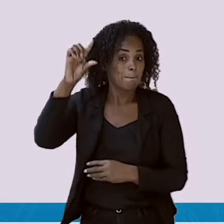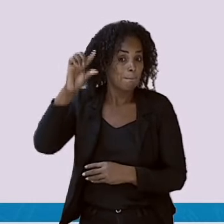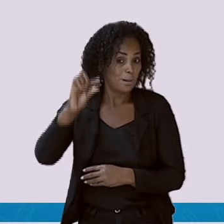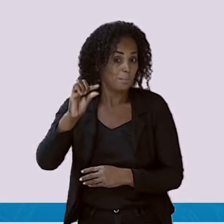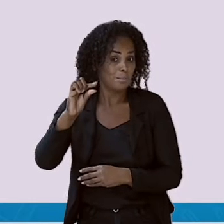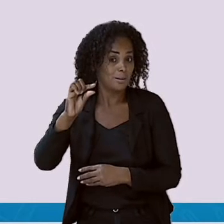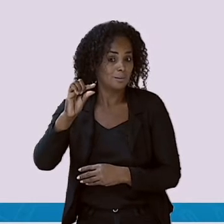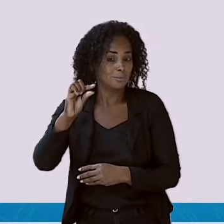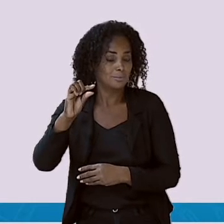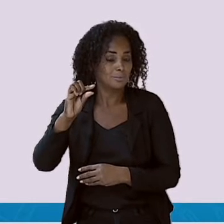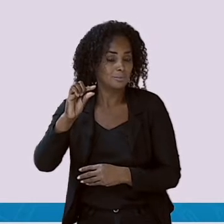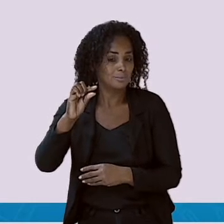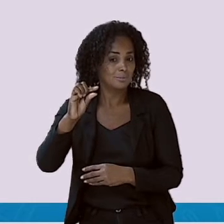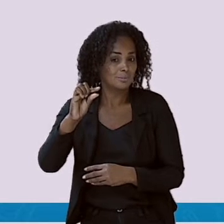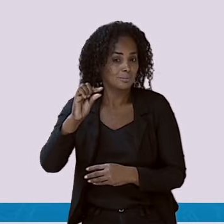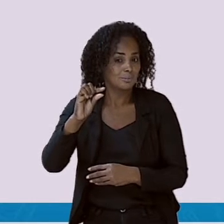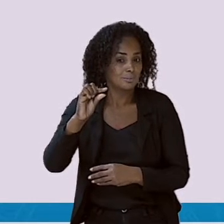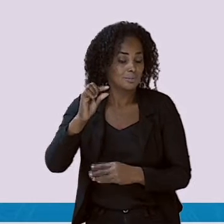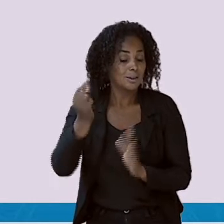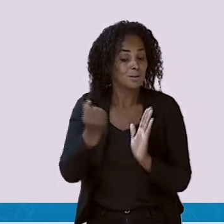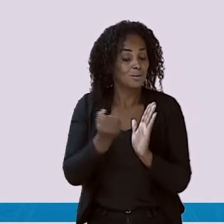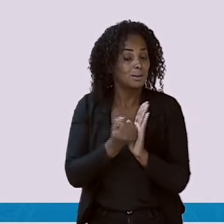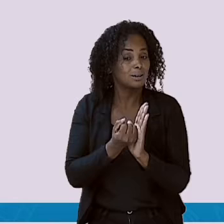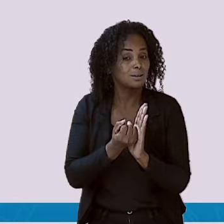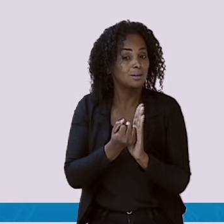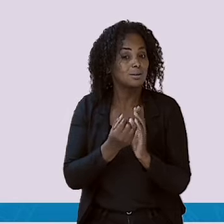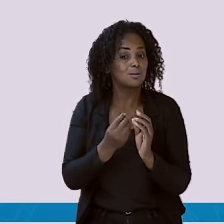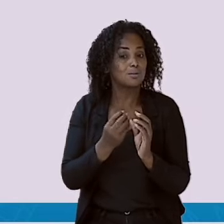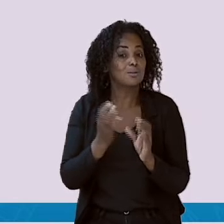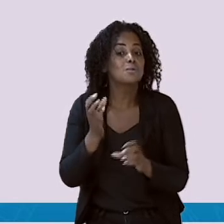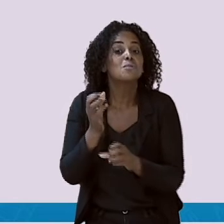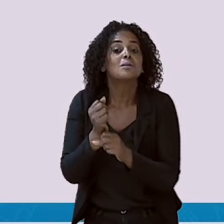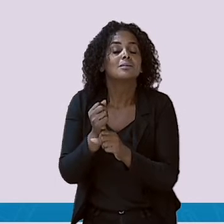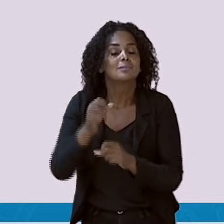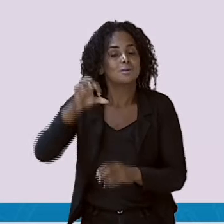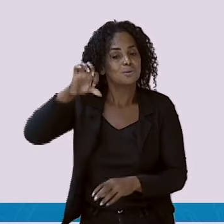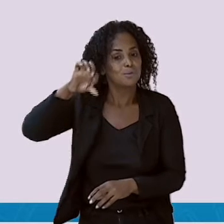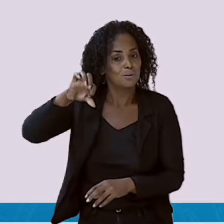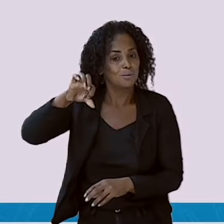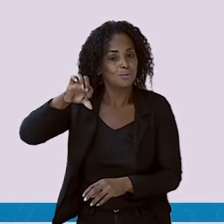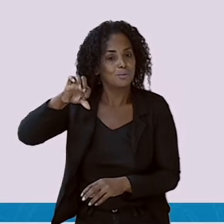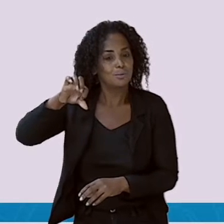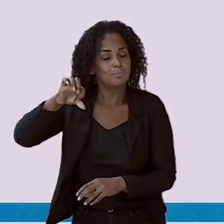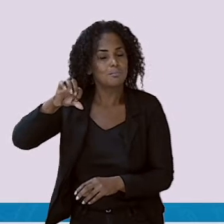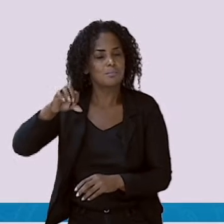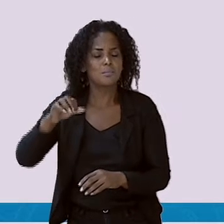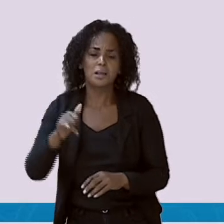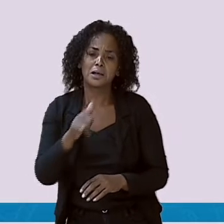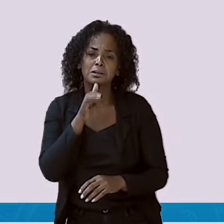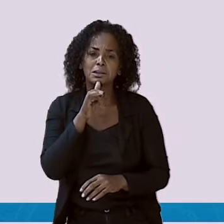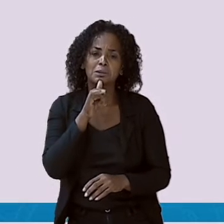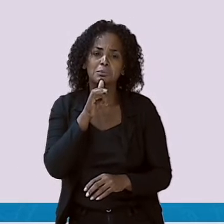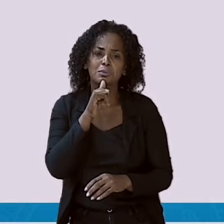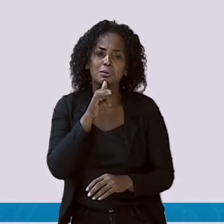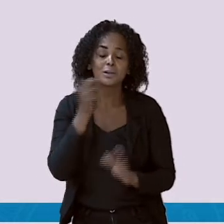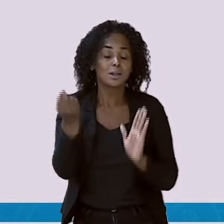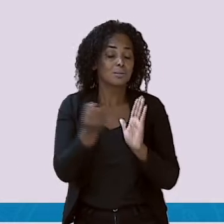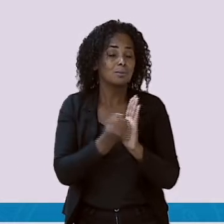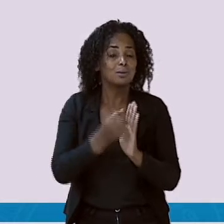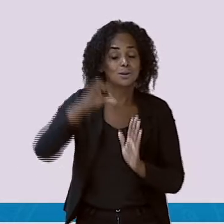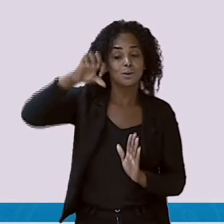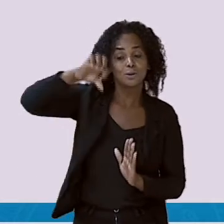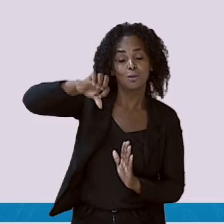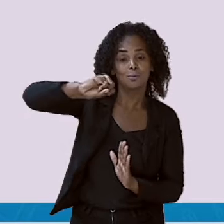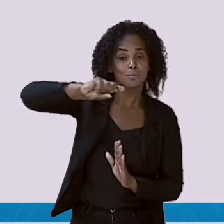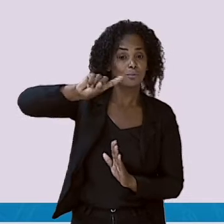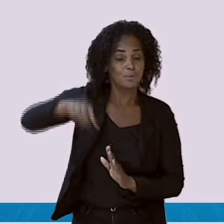vai ficar com 9. Mas se a sua nota for 9,5 e a professora falar que vai arredondar a